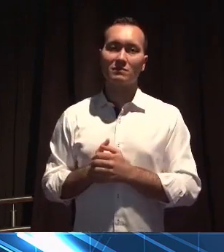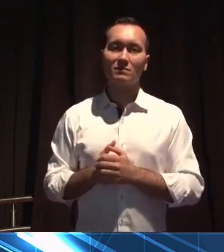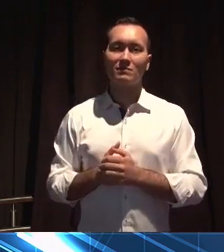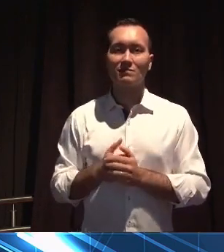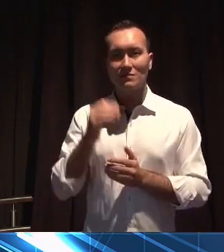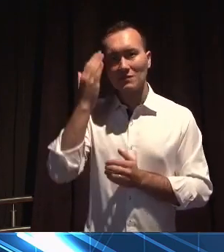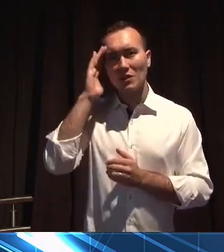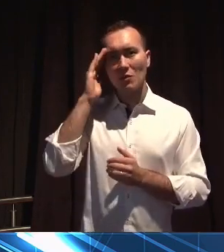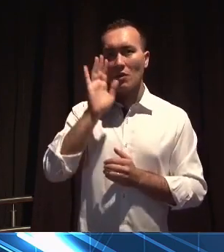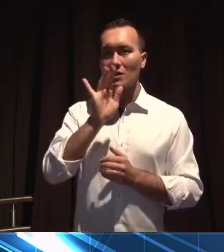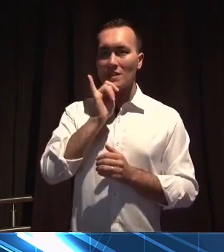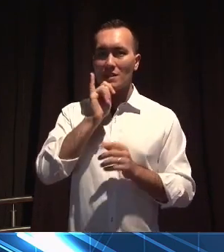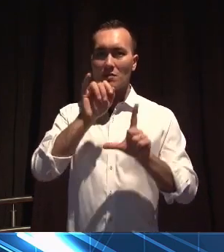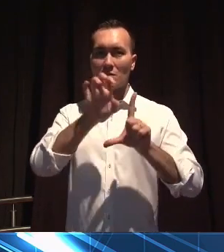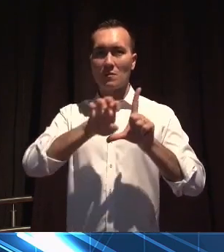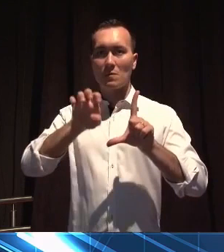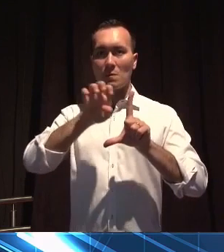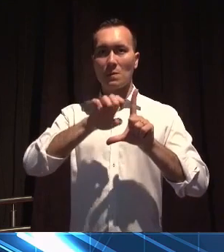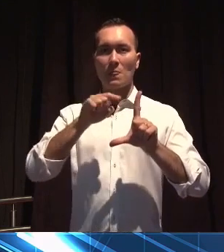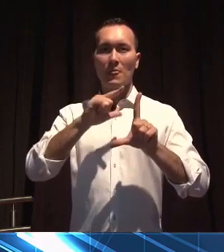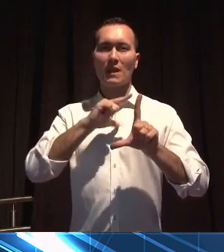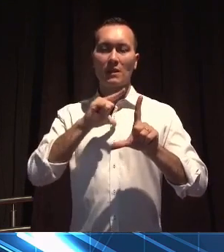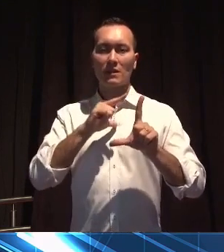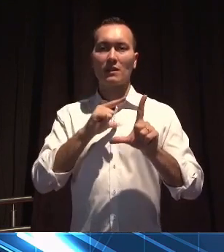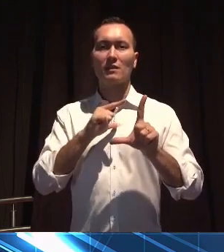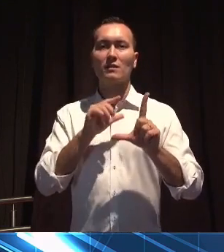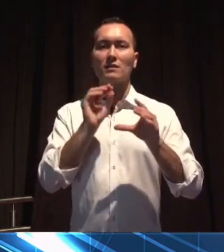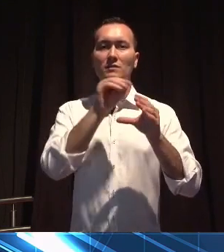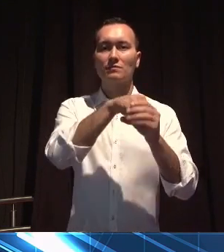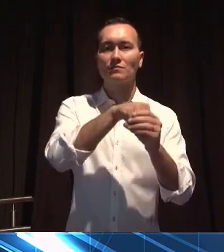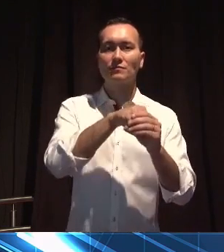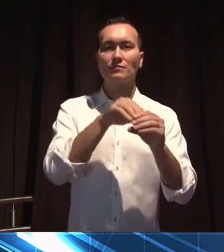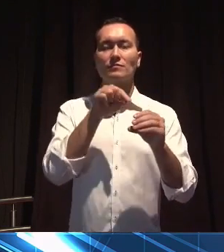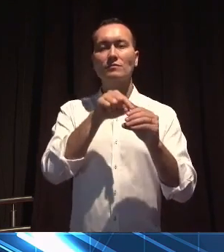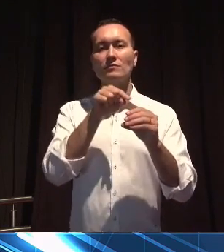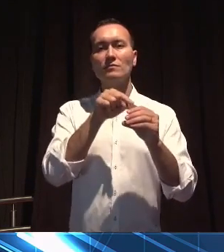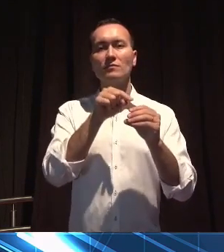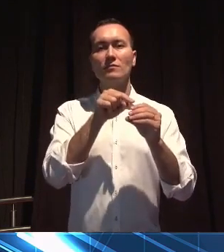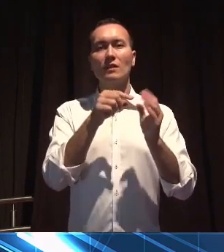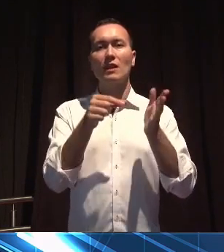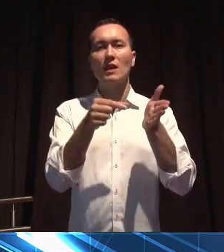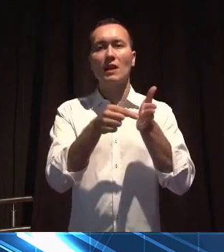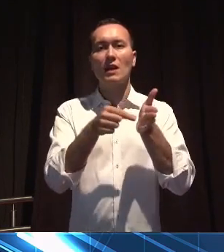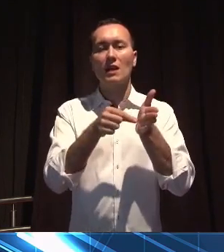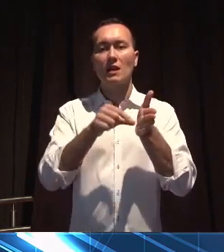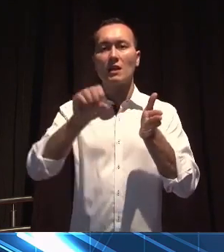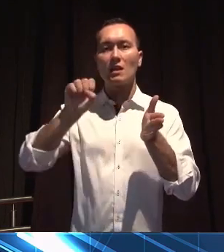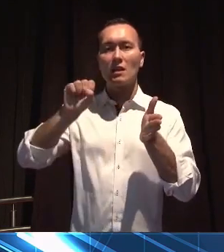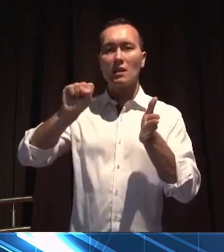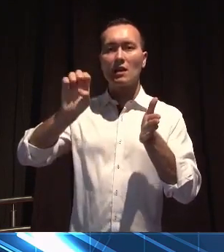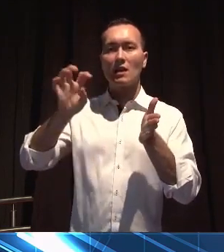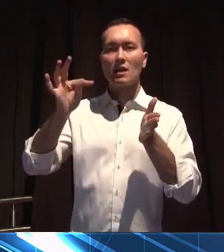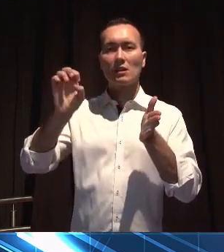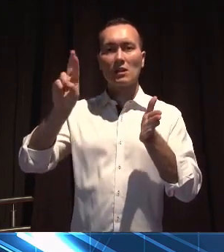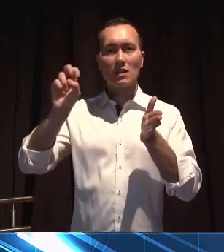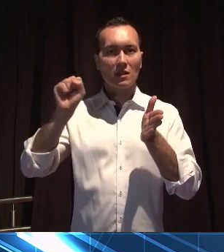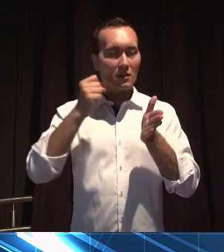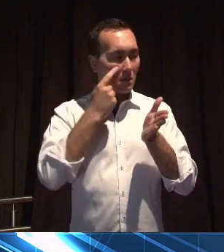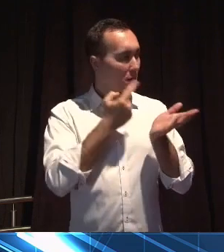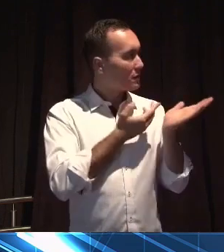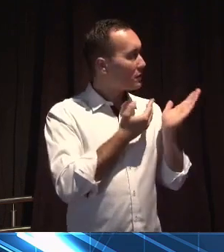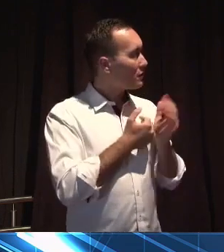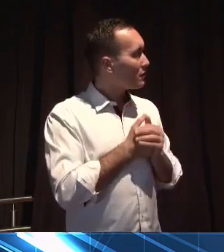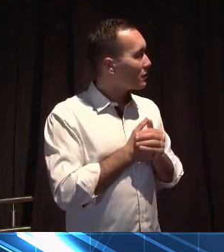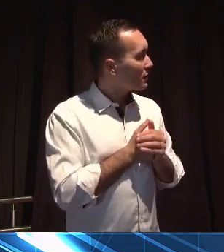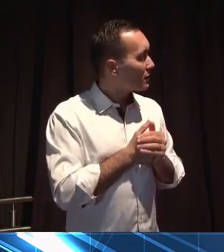o e-book tem seters Então esse é uma brecha aí para pessoa avacalhar com seu o seu sistema aí né